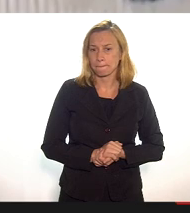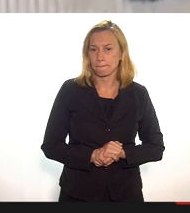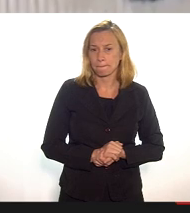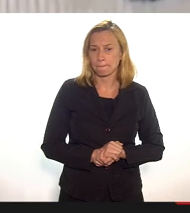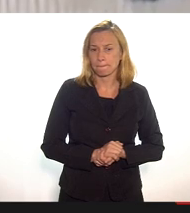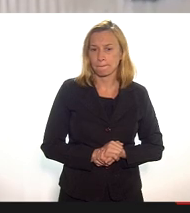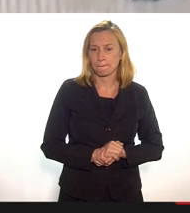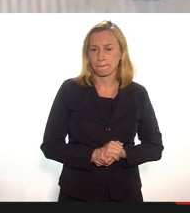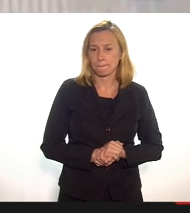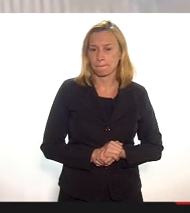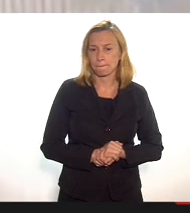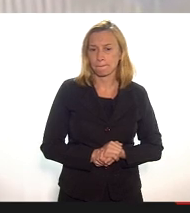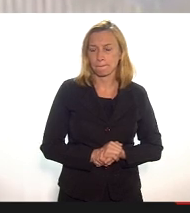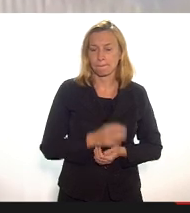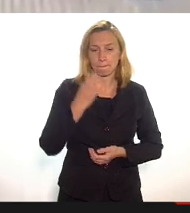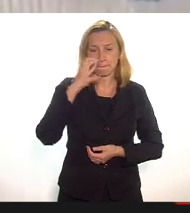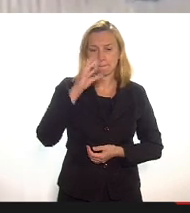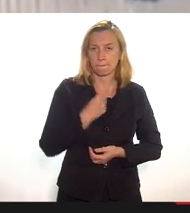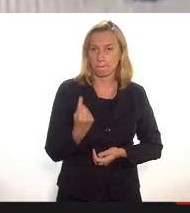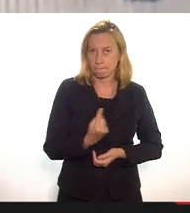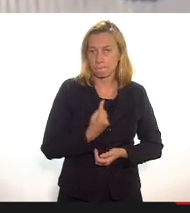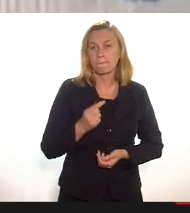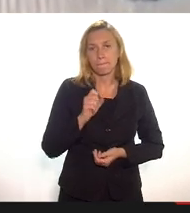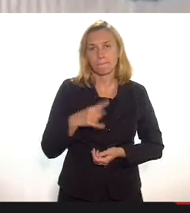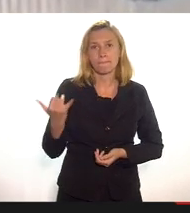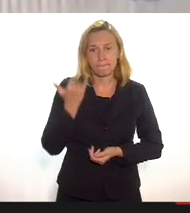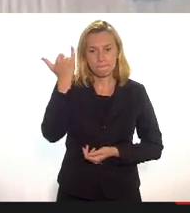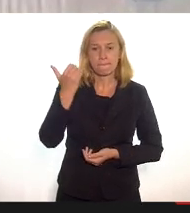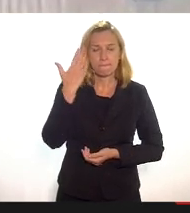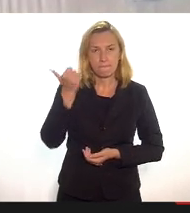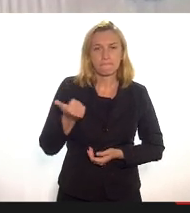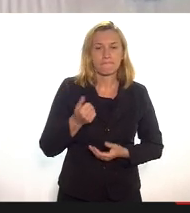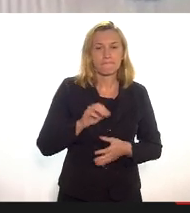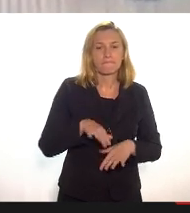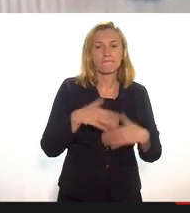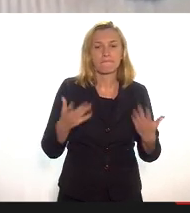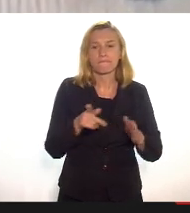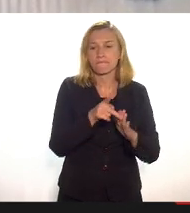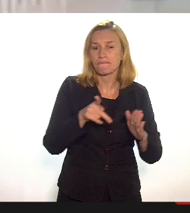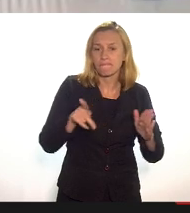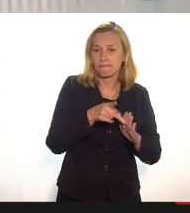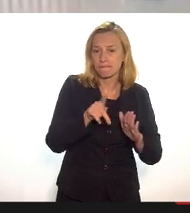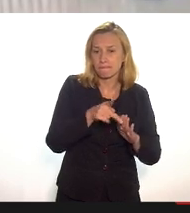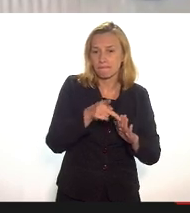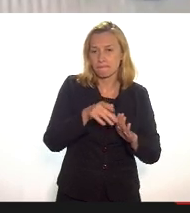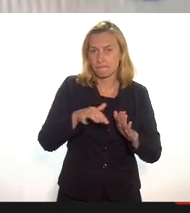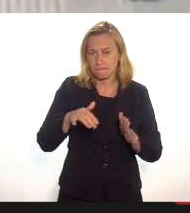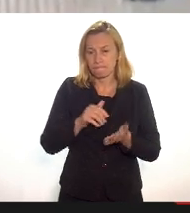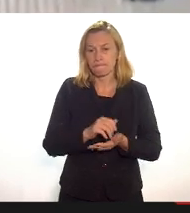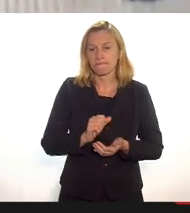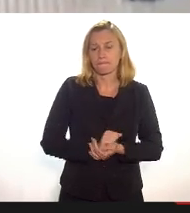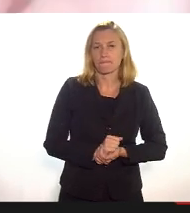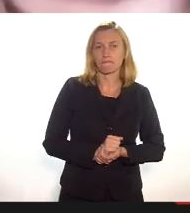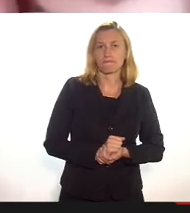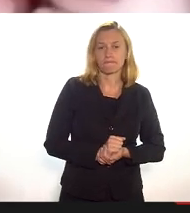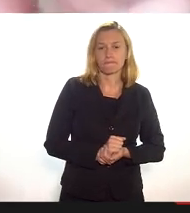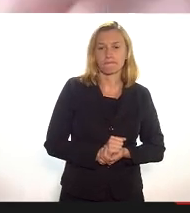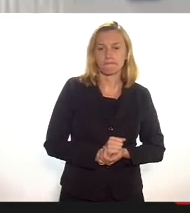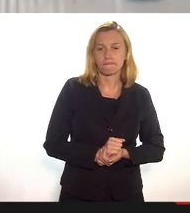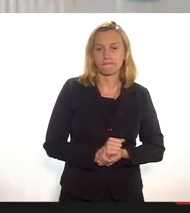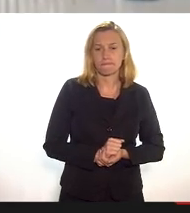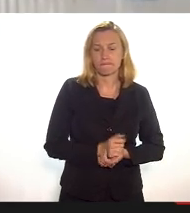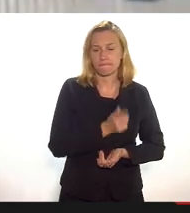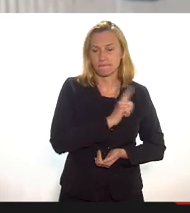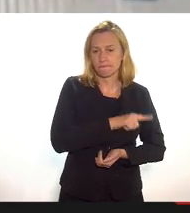enviada e de ciência para nós. Então, é importante que a gente saiba quais são as portarias. Né, desde a vigência e da